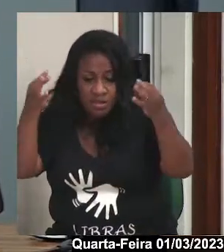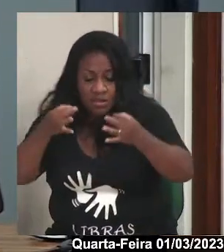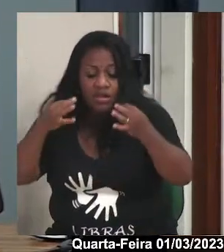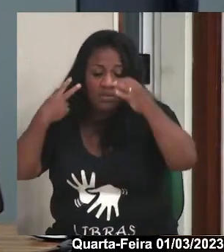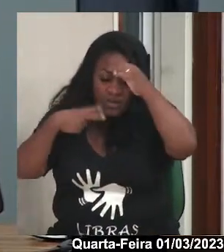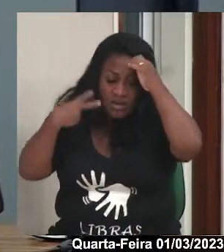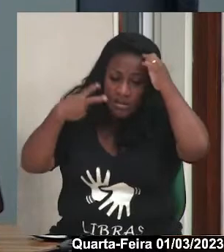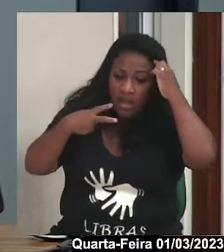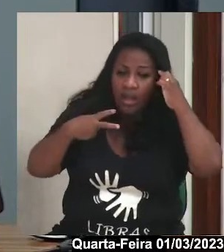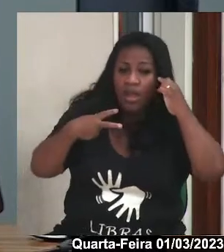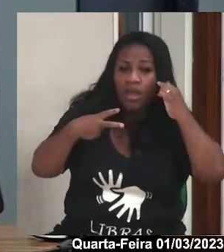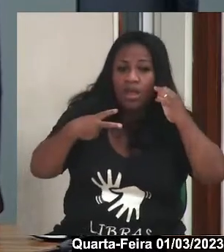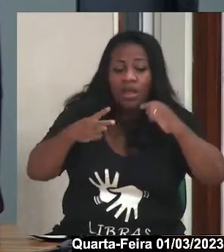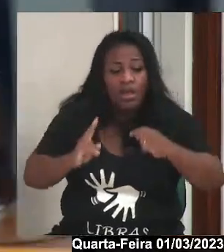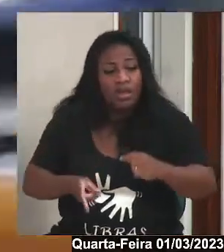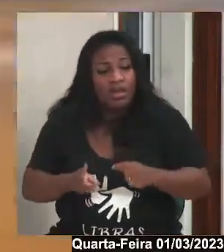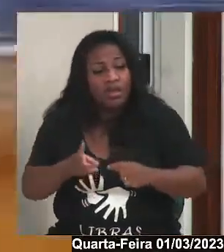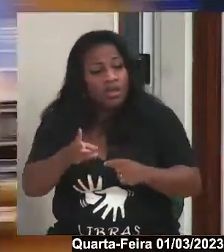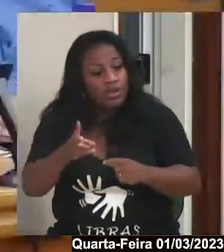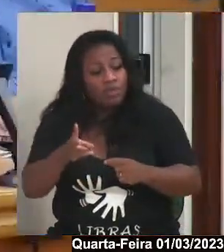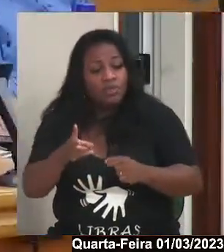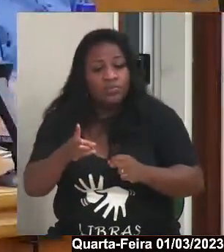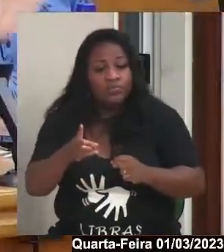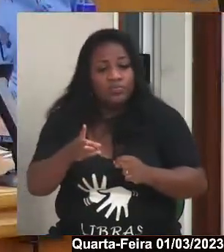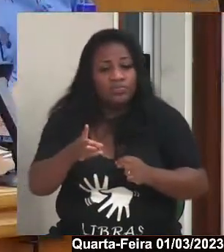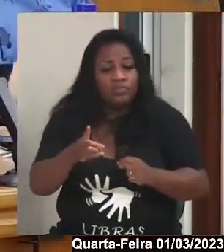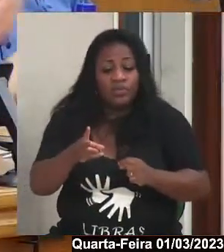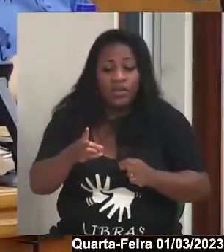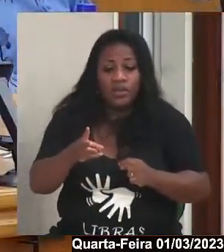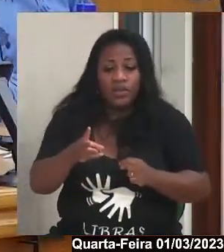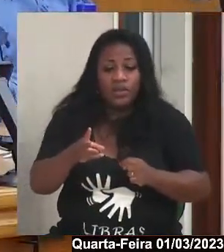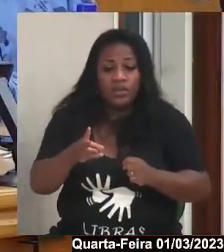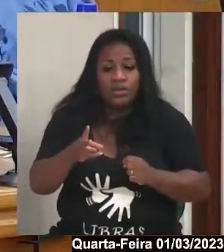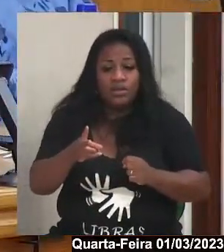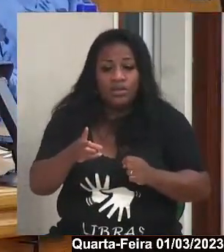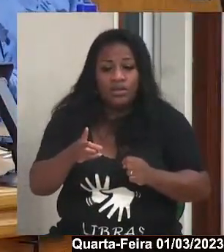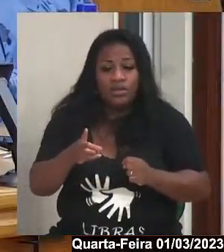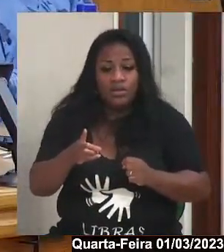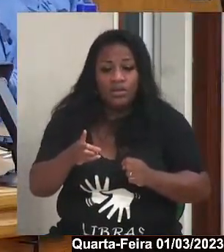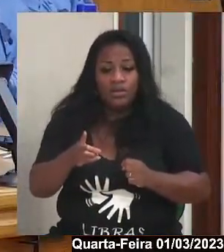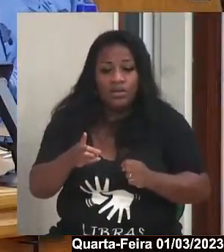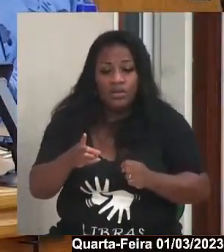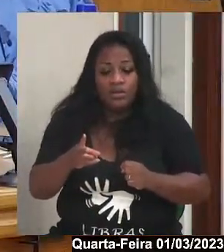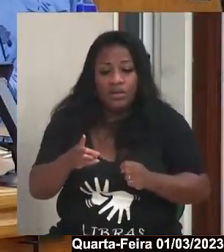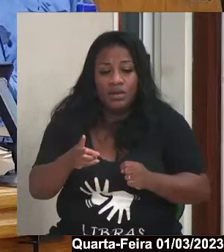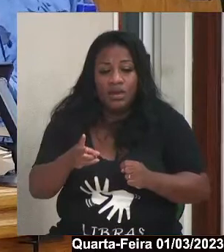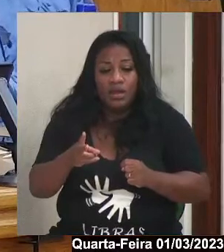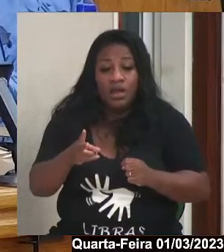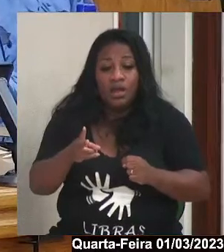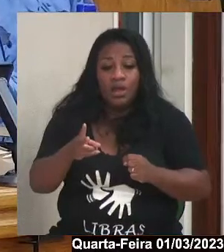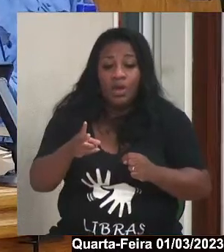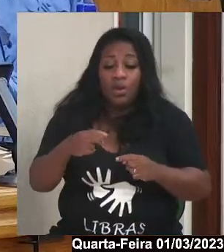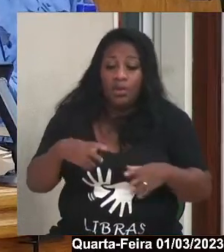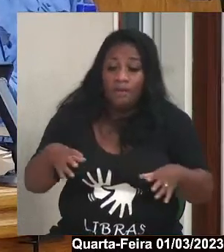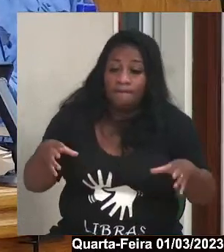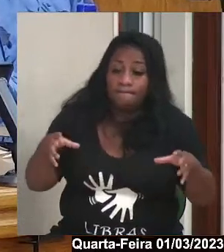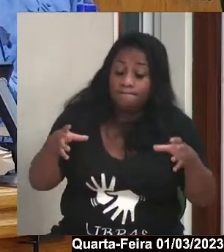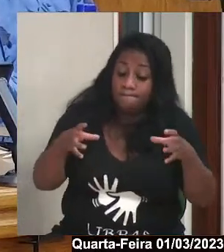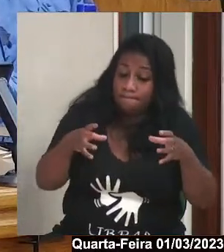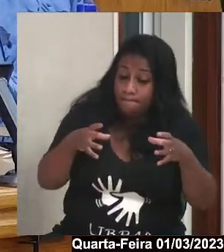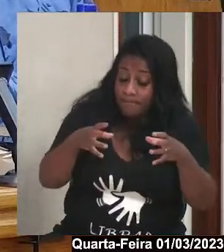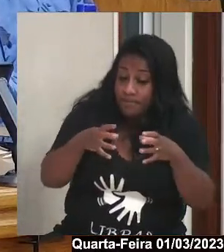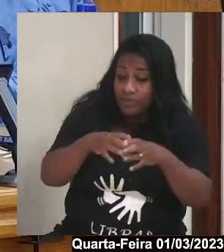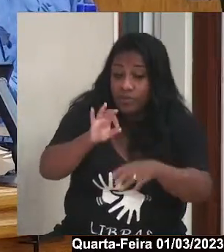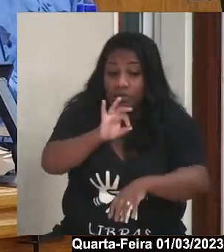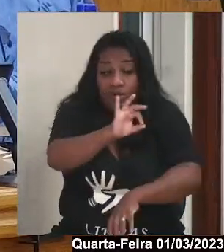Senhor presidente, concluindo essa parte, o senhor bem disse que uma grande demonstração que o prefeito tem